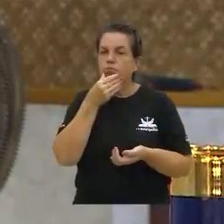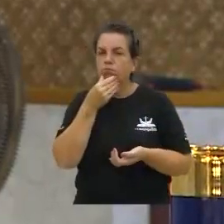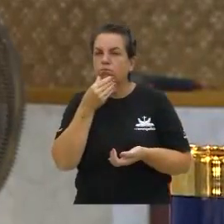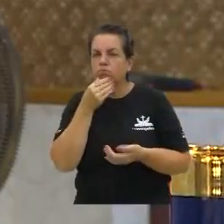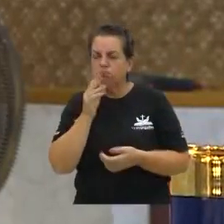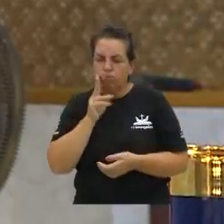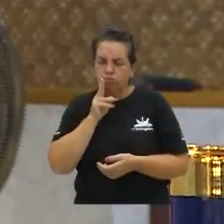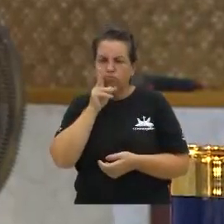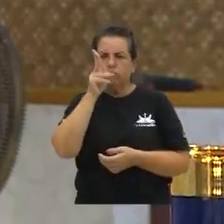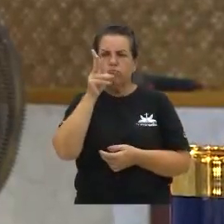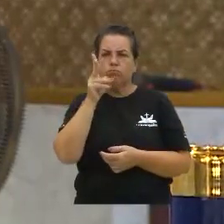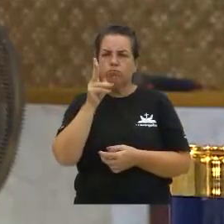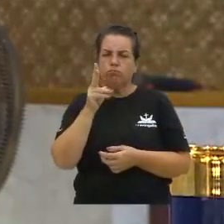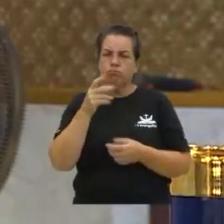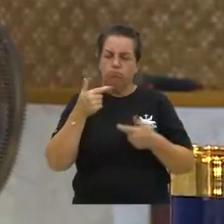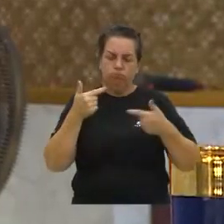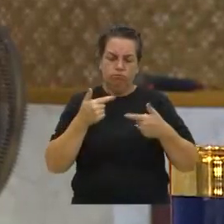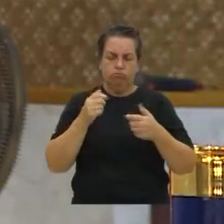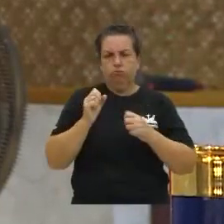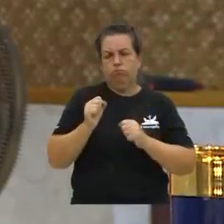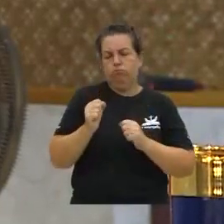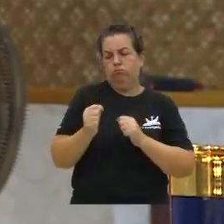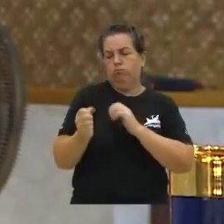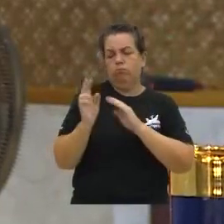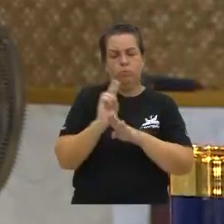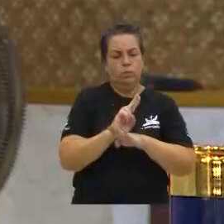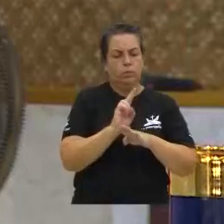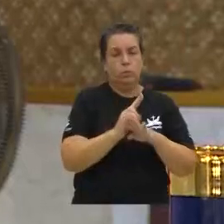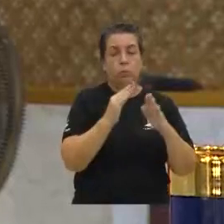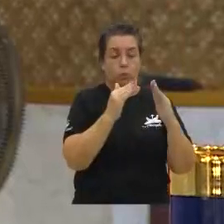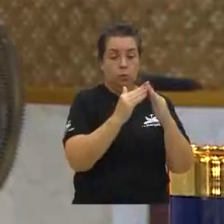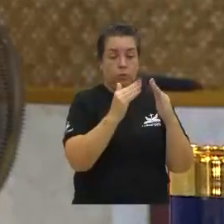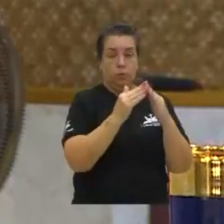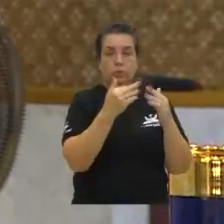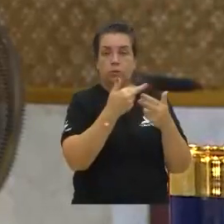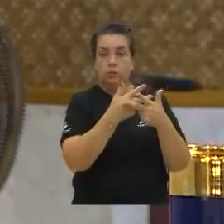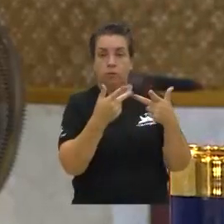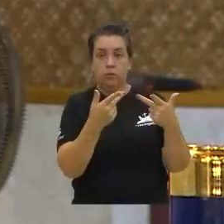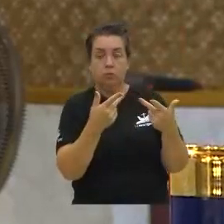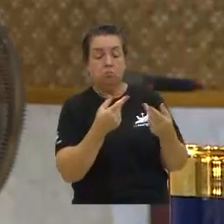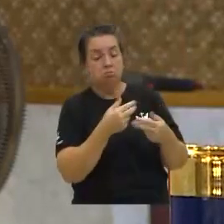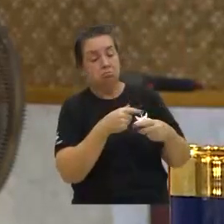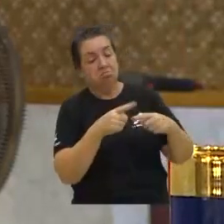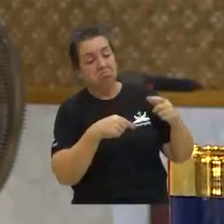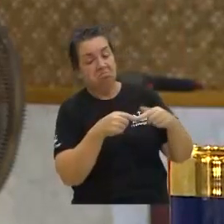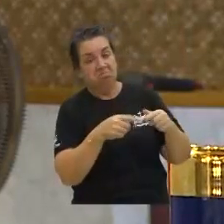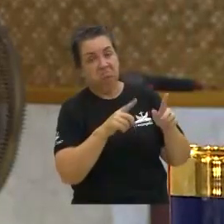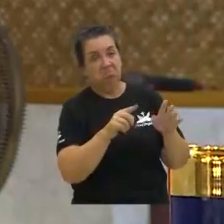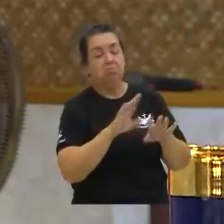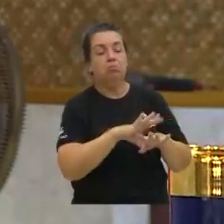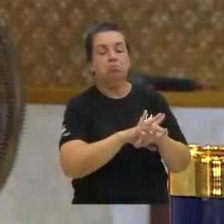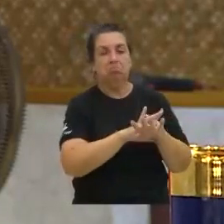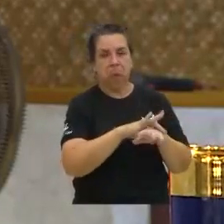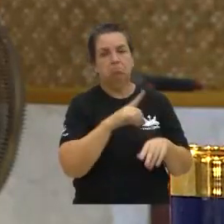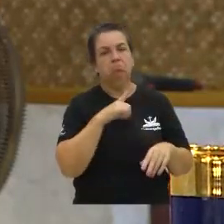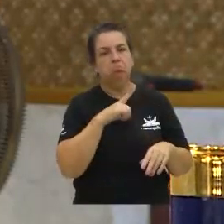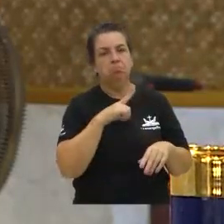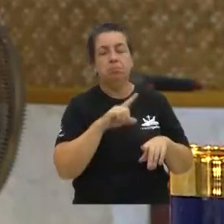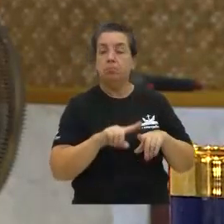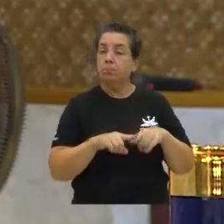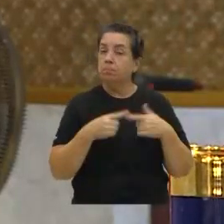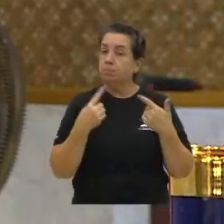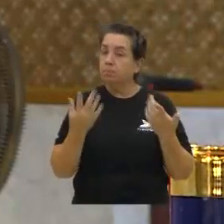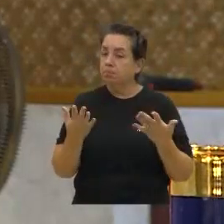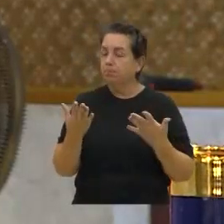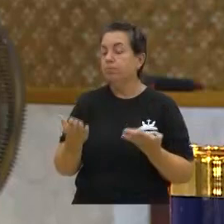bem armado guarda a própria casa, seus bens estão seguros. Mas,